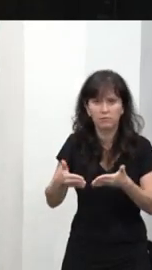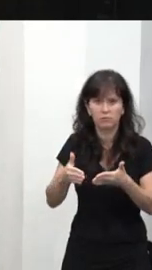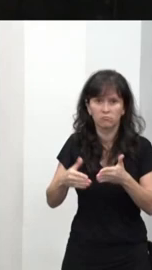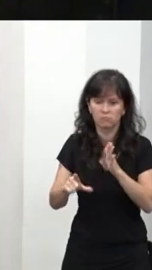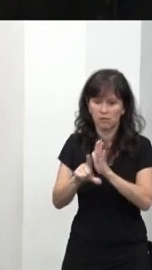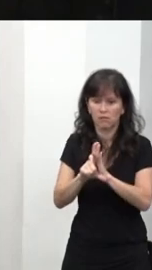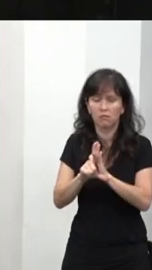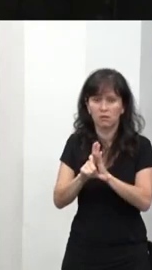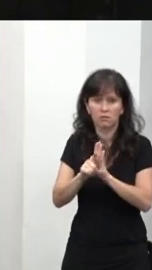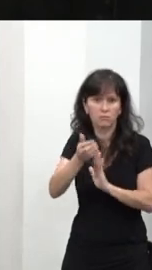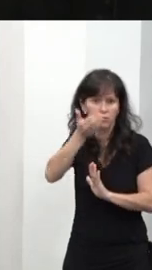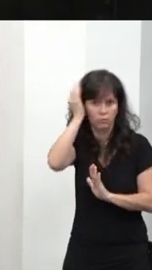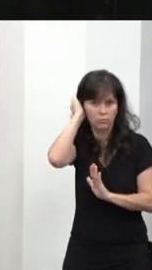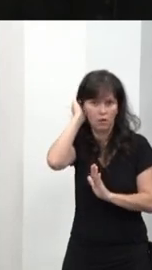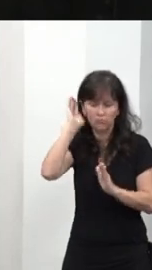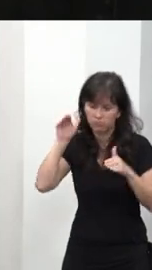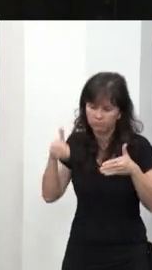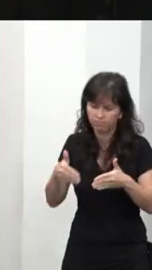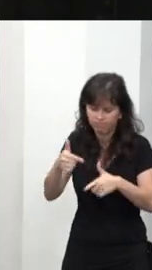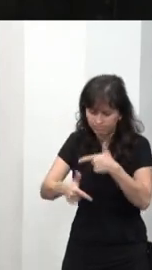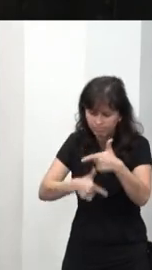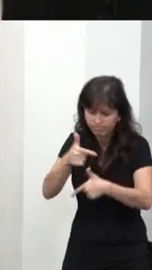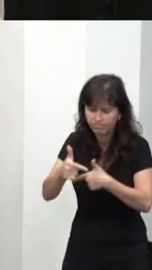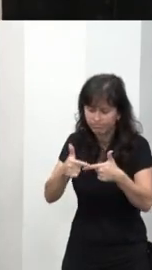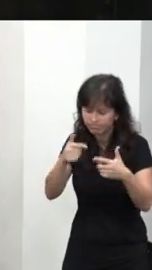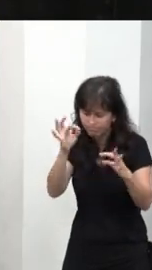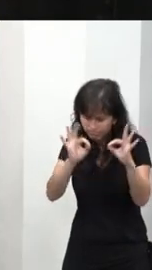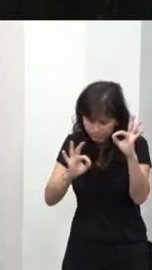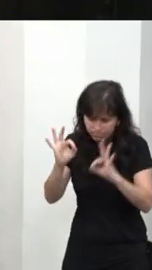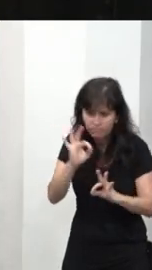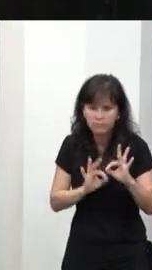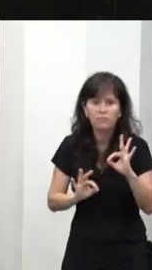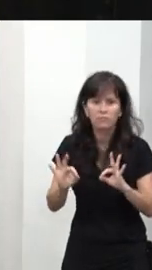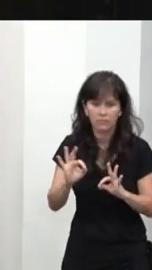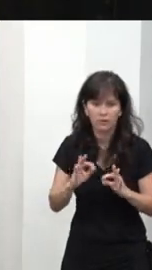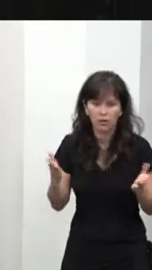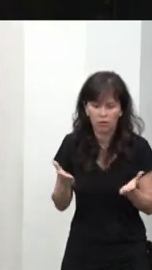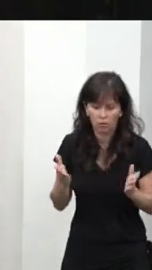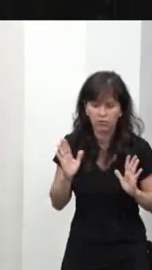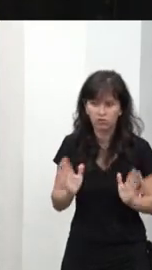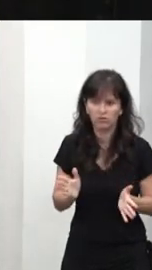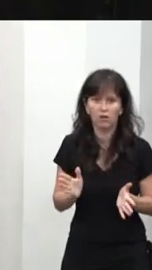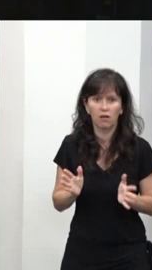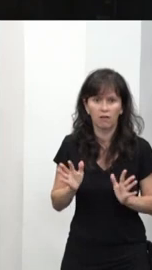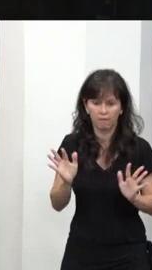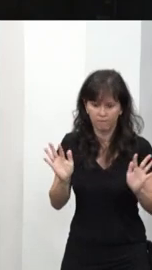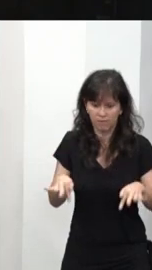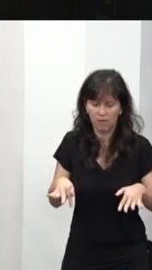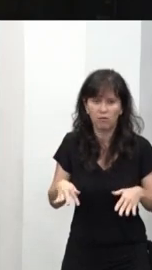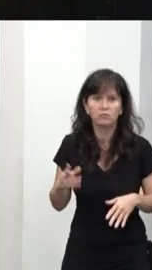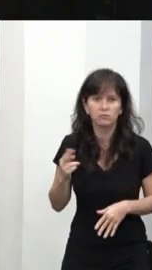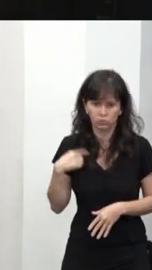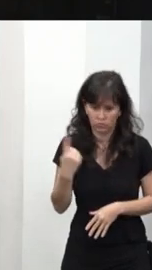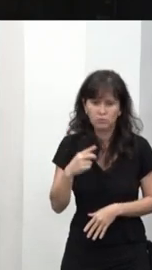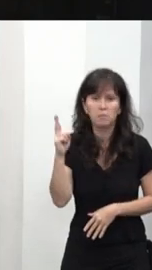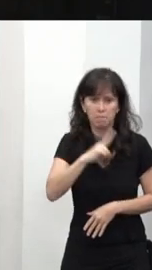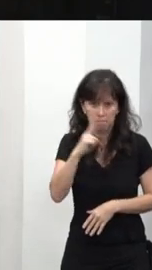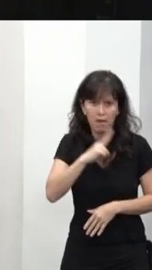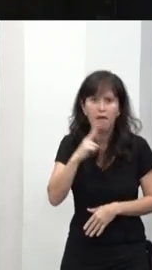e agora a gente tá na reta final né sei que é uma pergunta da maioria estamos com pressa também